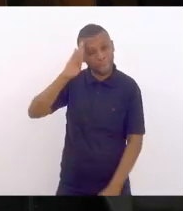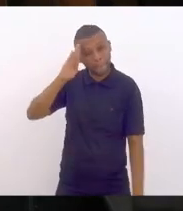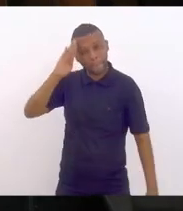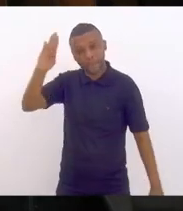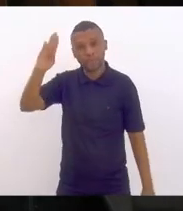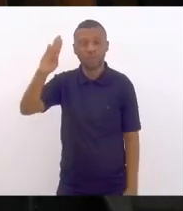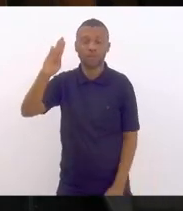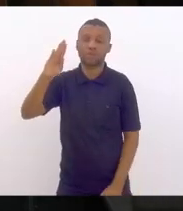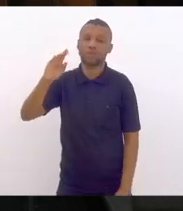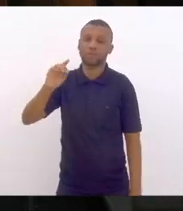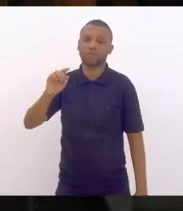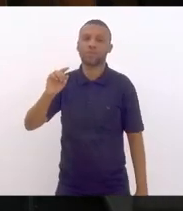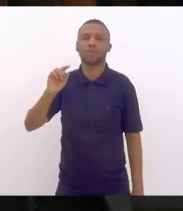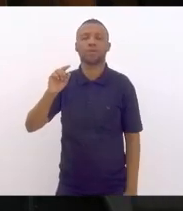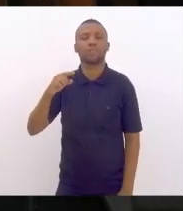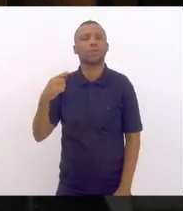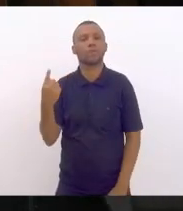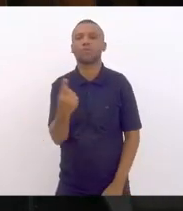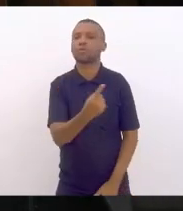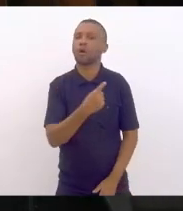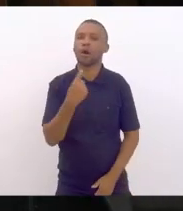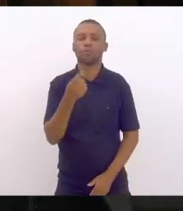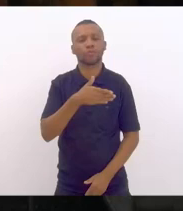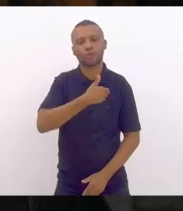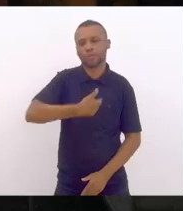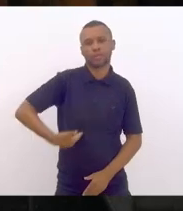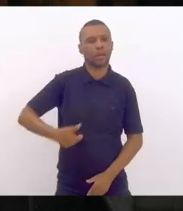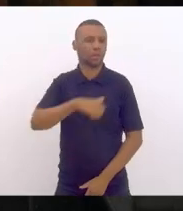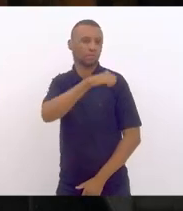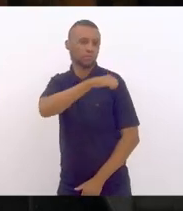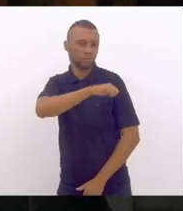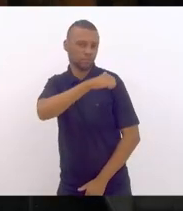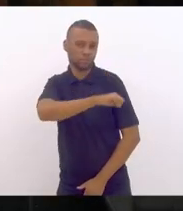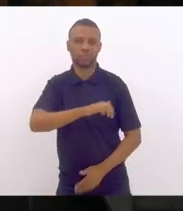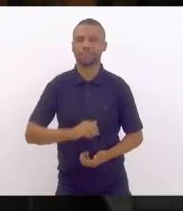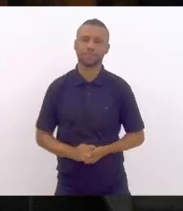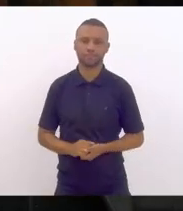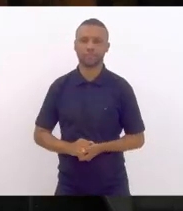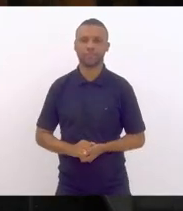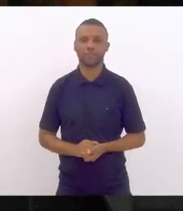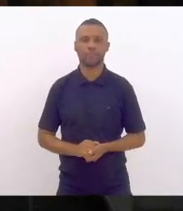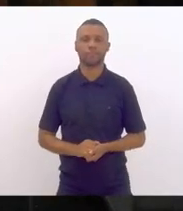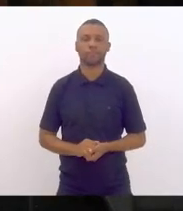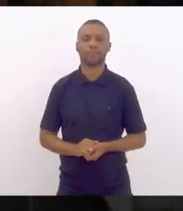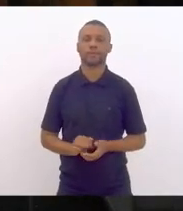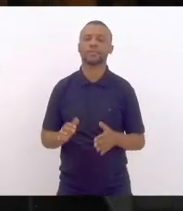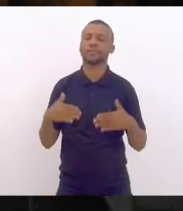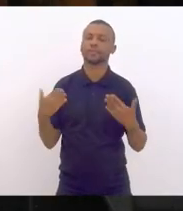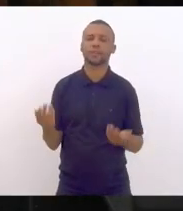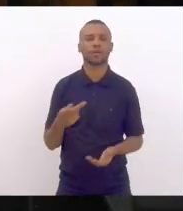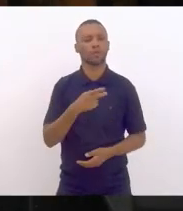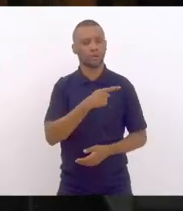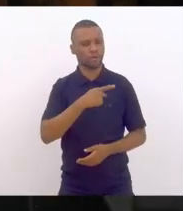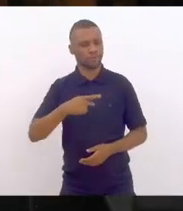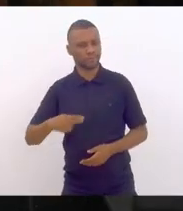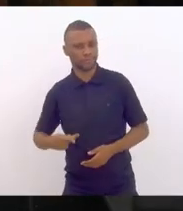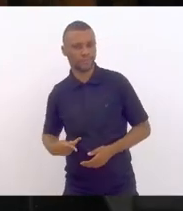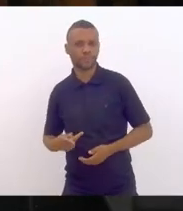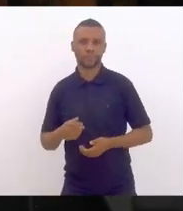para o nosso Estado do Rio de Janeiro Isso é o presidente